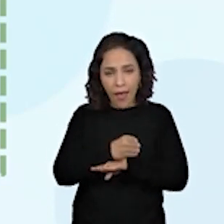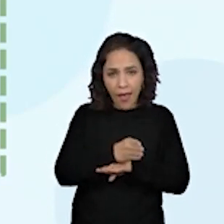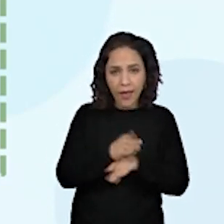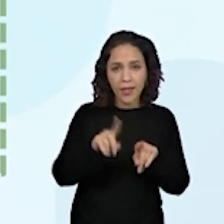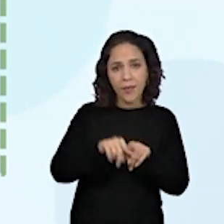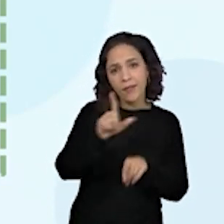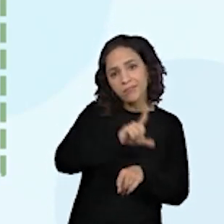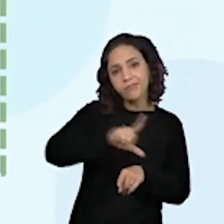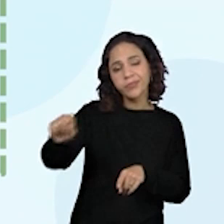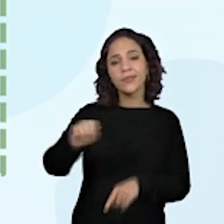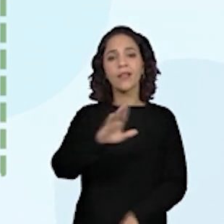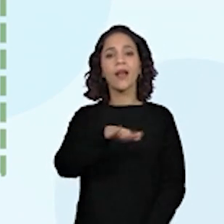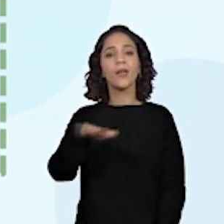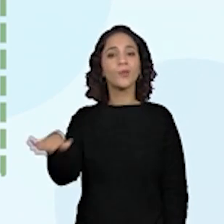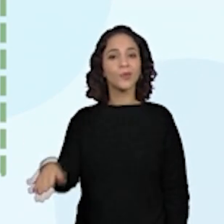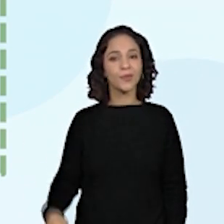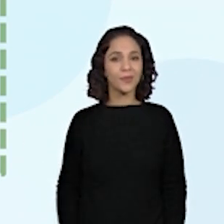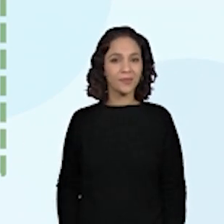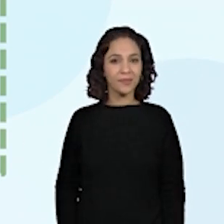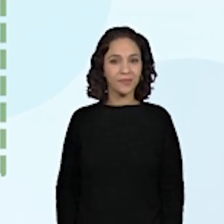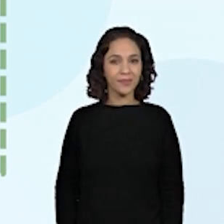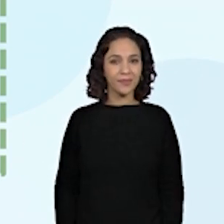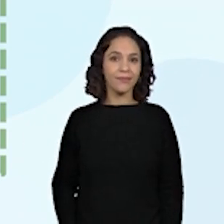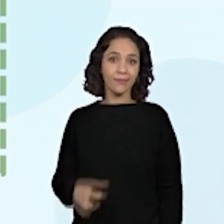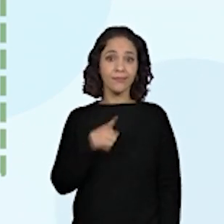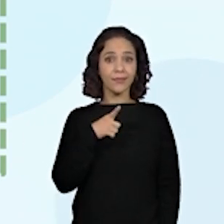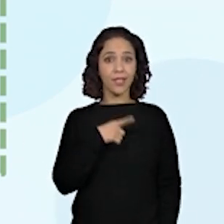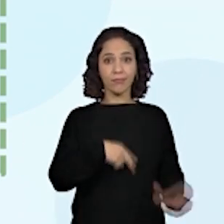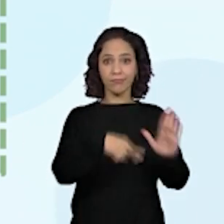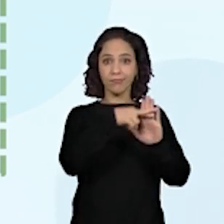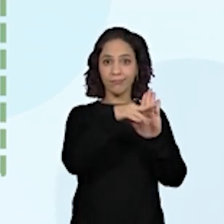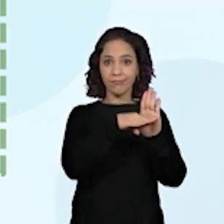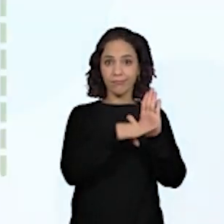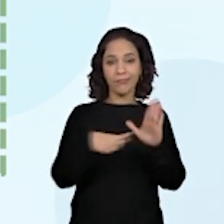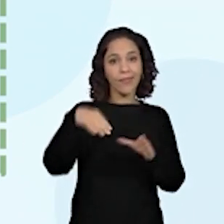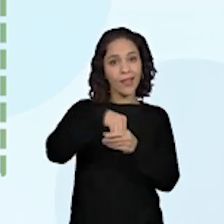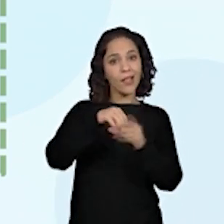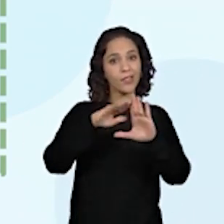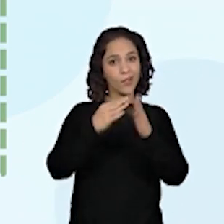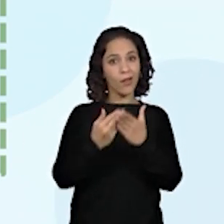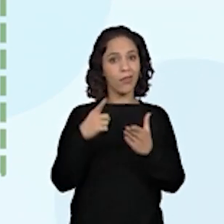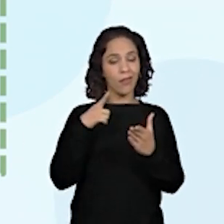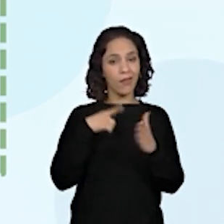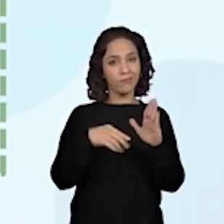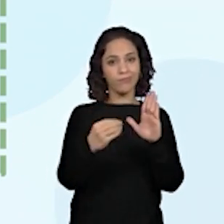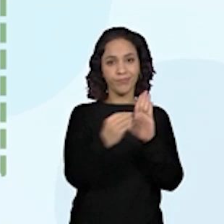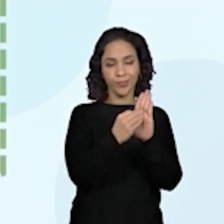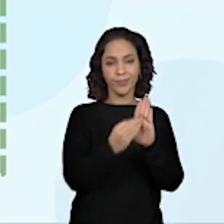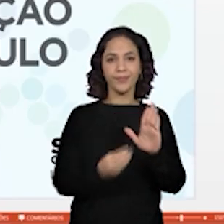dos estudantes. Isso está no regulamento interno. Vamos lá?